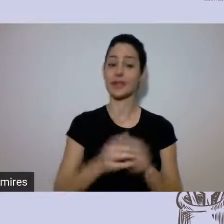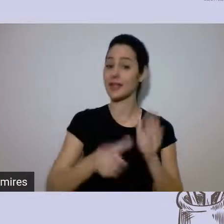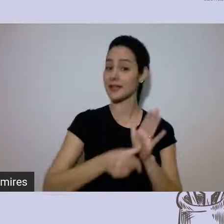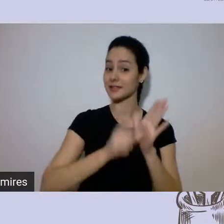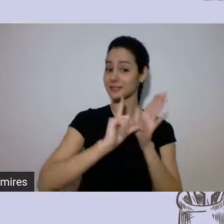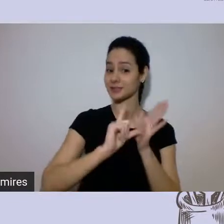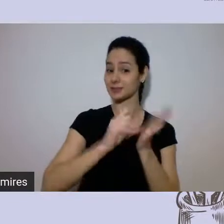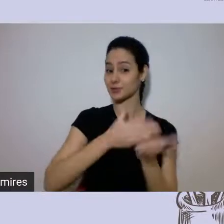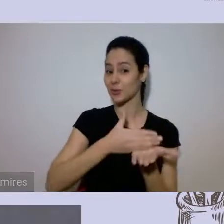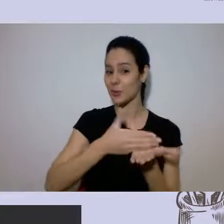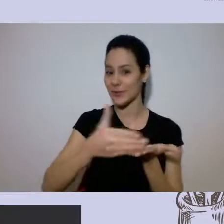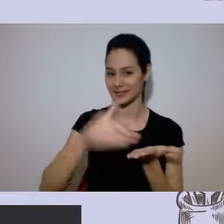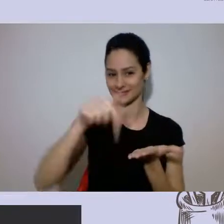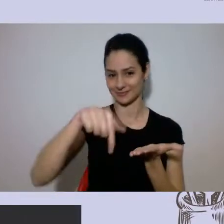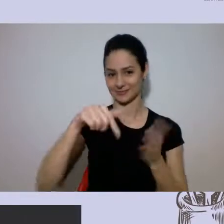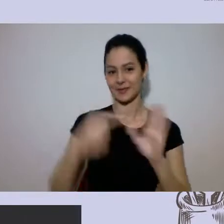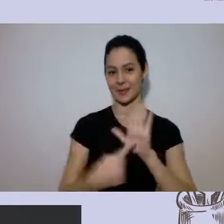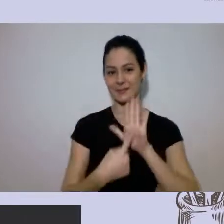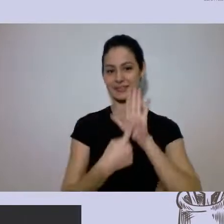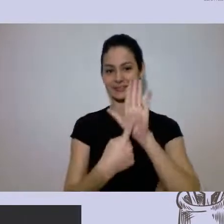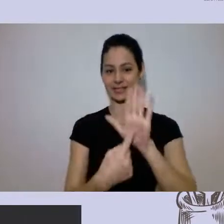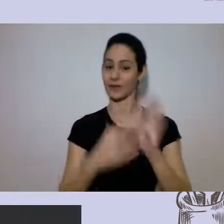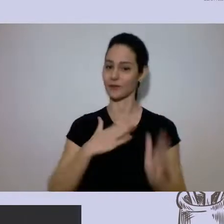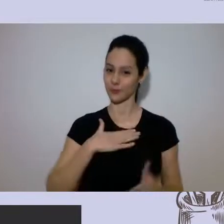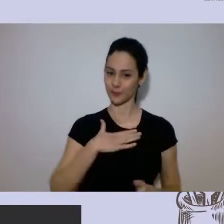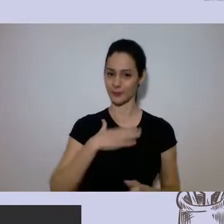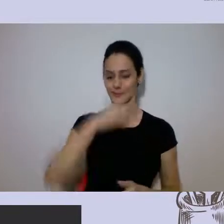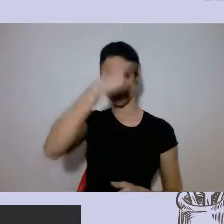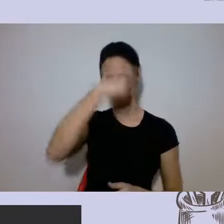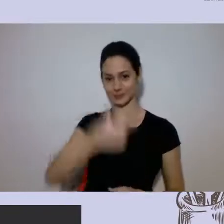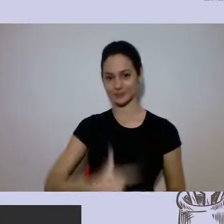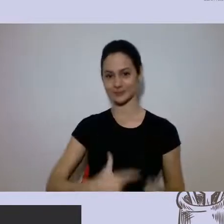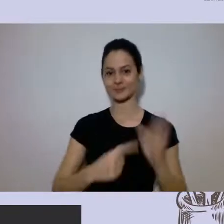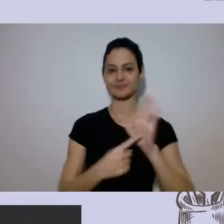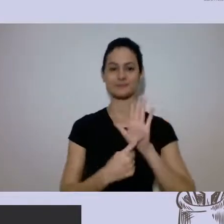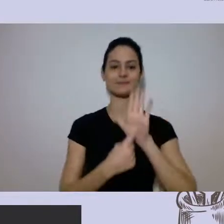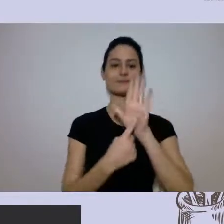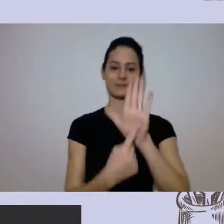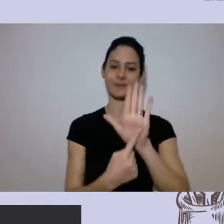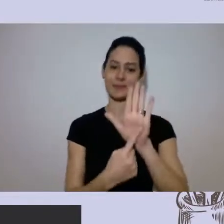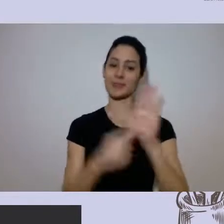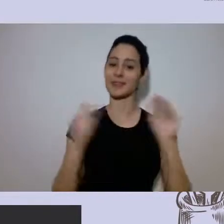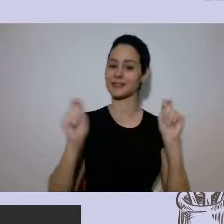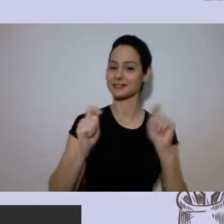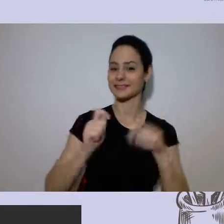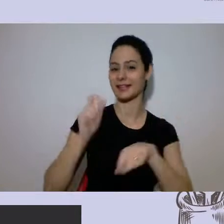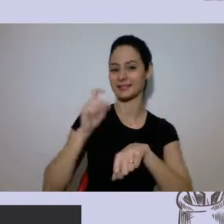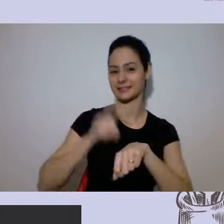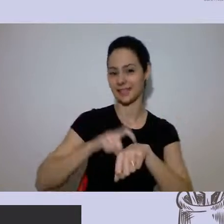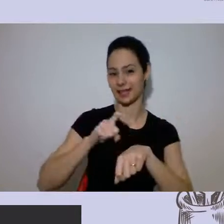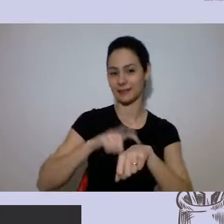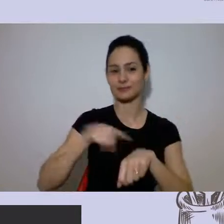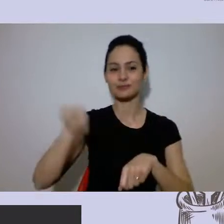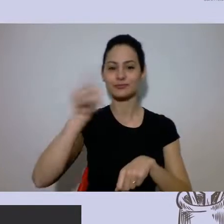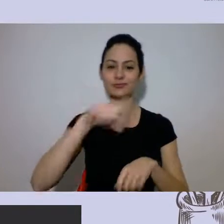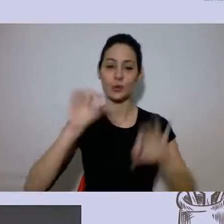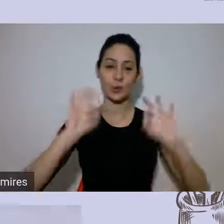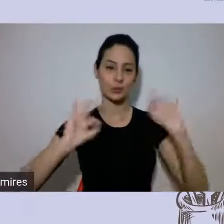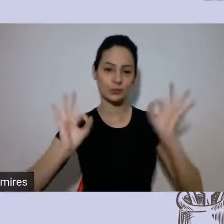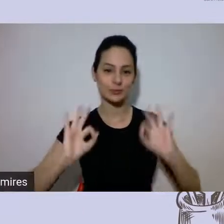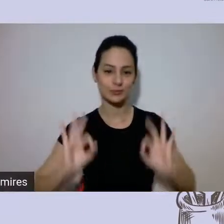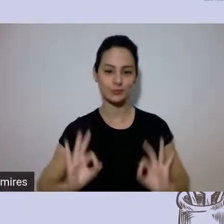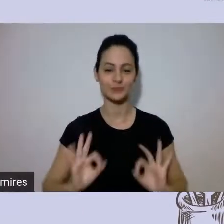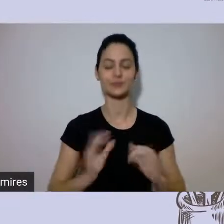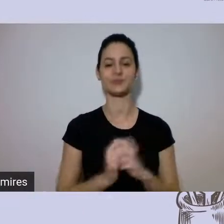com o colóquio, eu vou me apresentar. Aí dá um tempo para todo mundo ir se